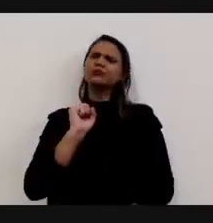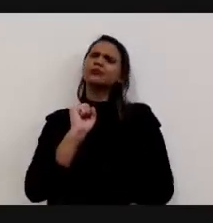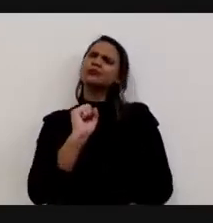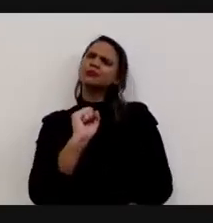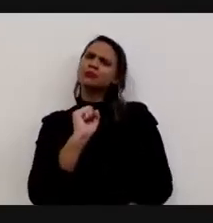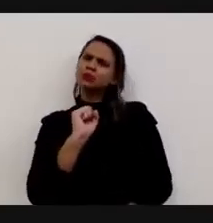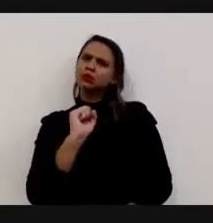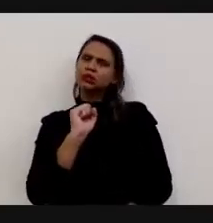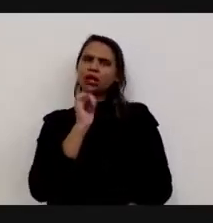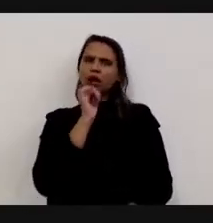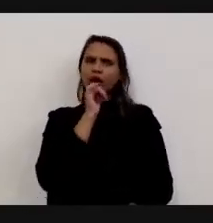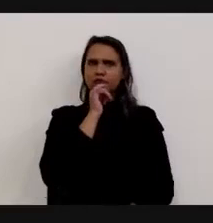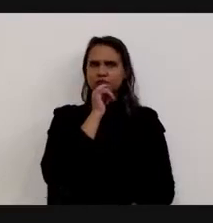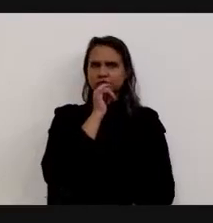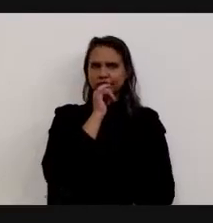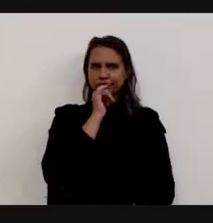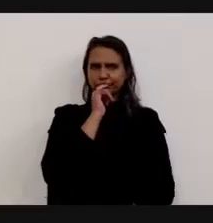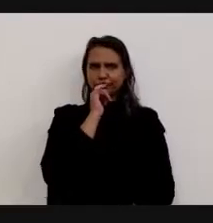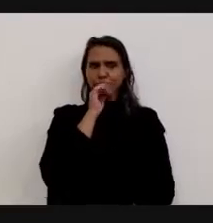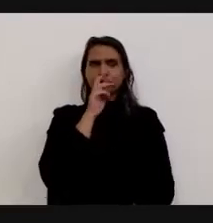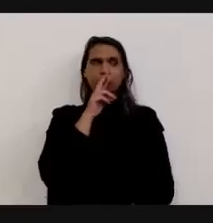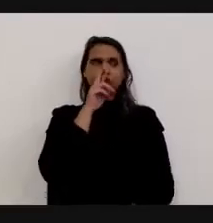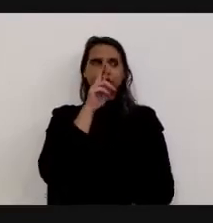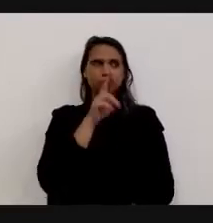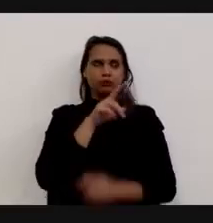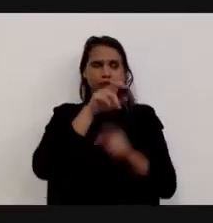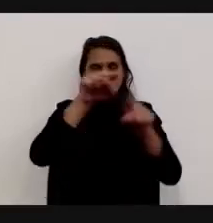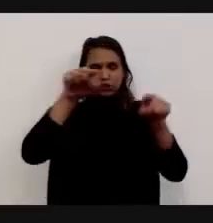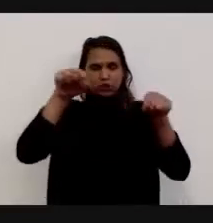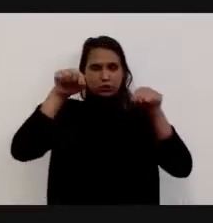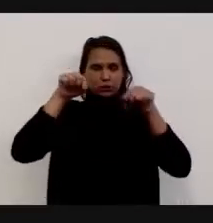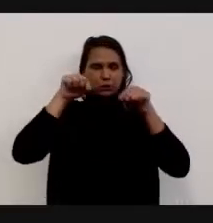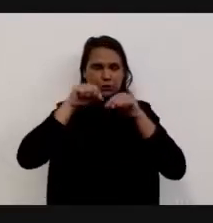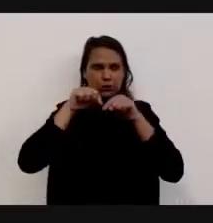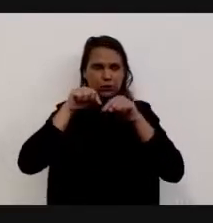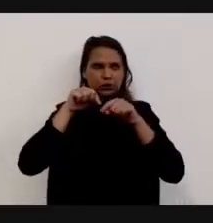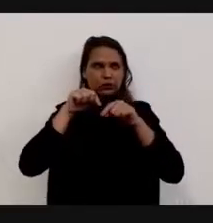ou exemplos de resultados das salas de situação?